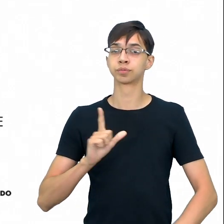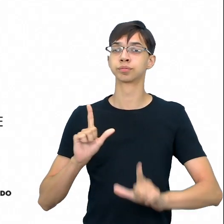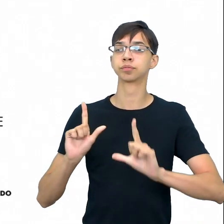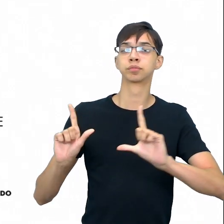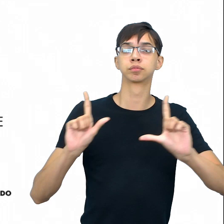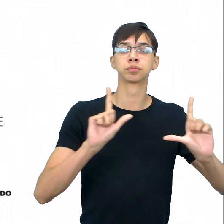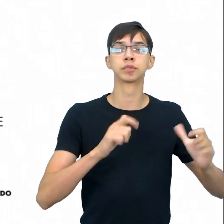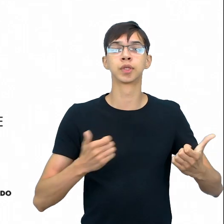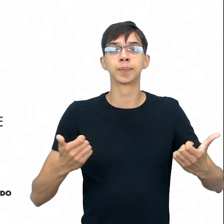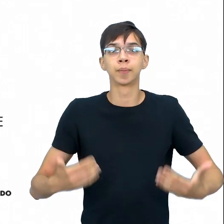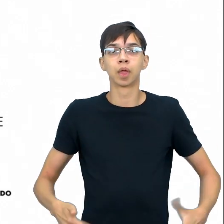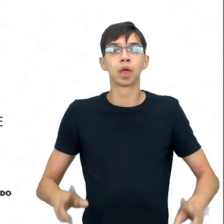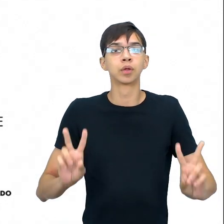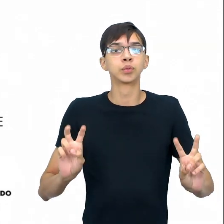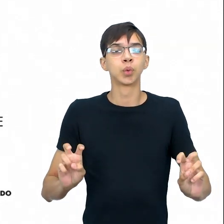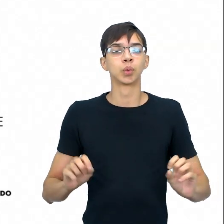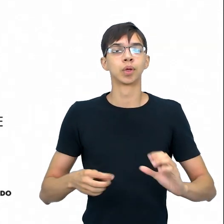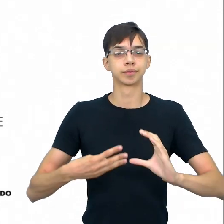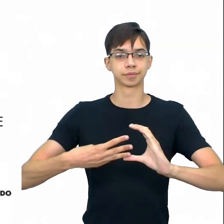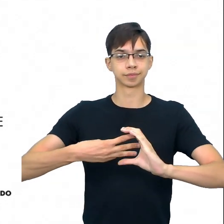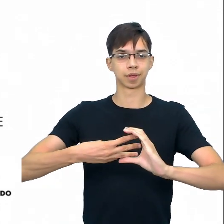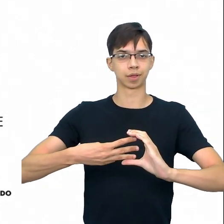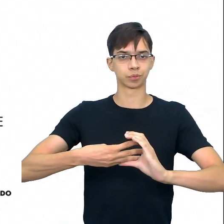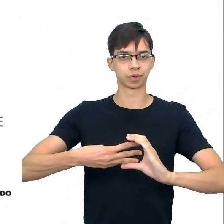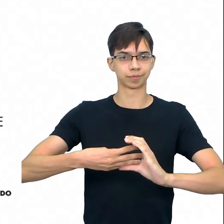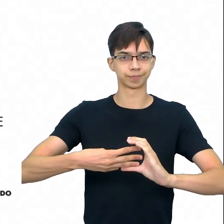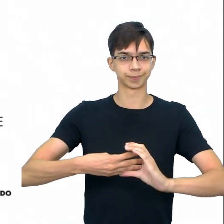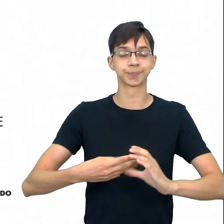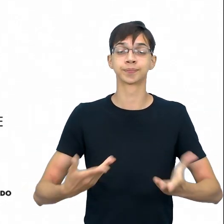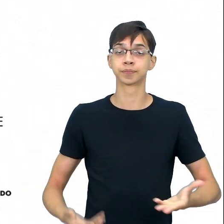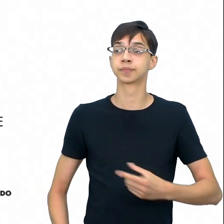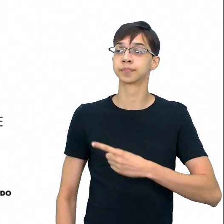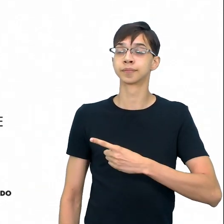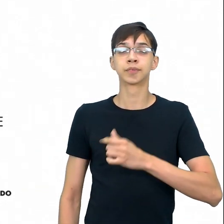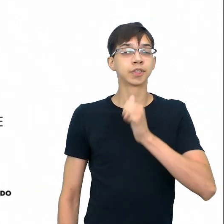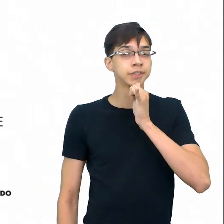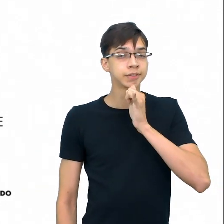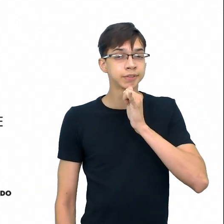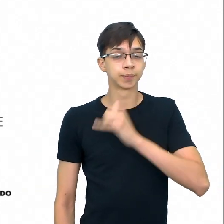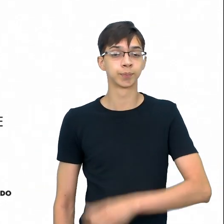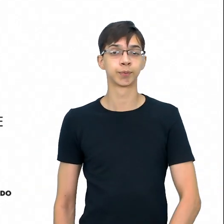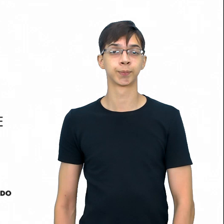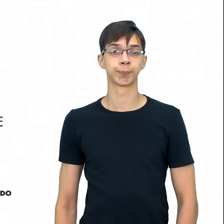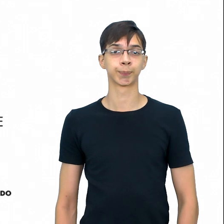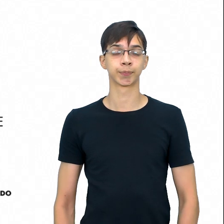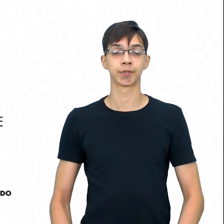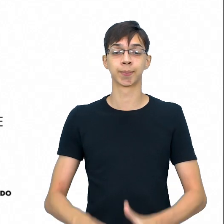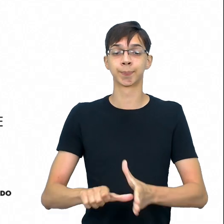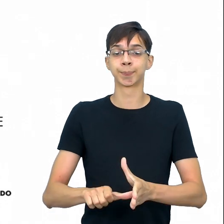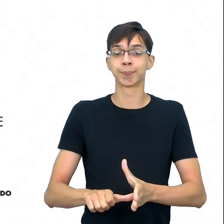célula. Então, esse museu interativo ele traz consigo temas como o surgimento da primeira lente, quando foi